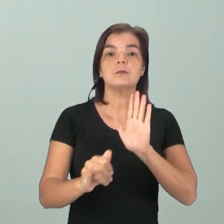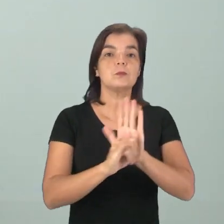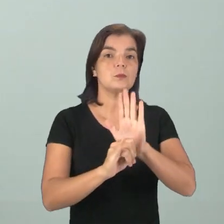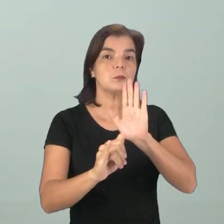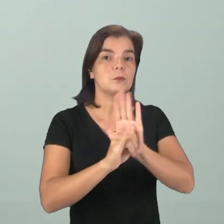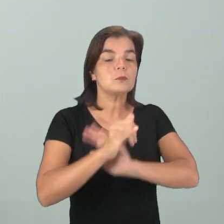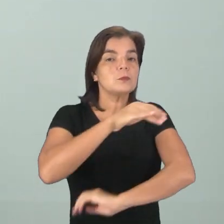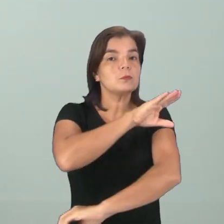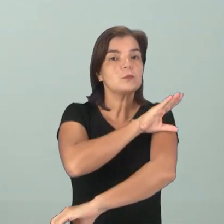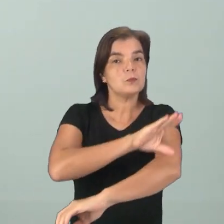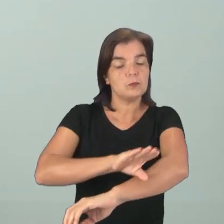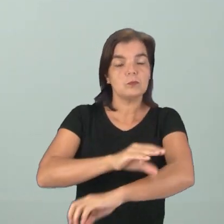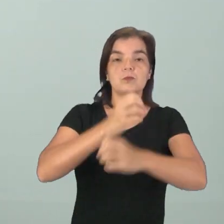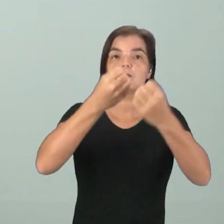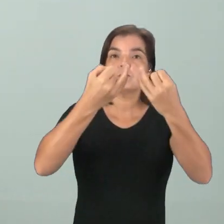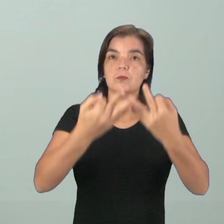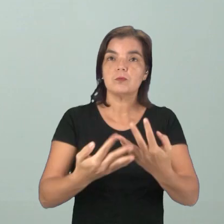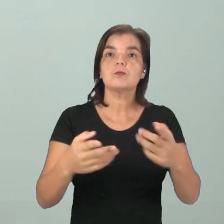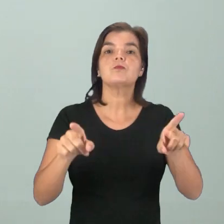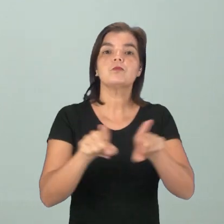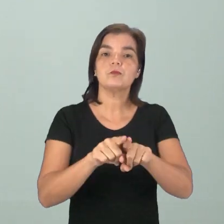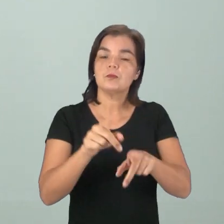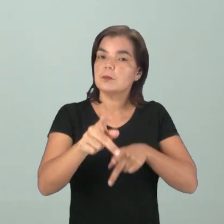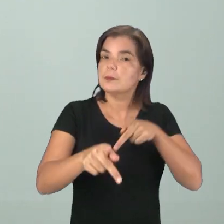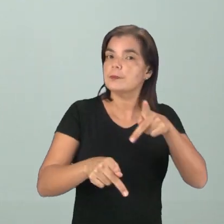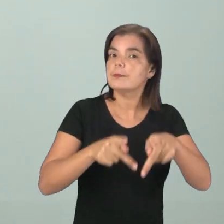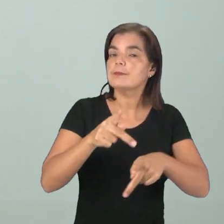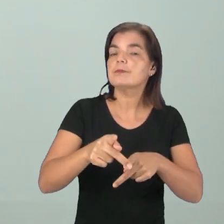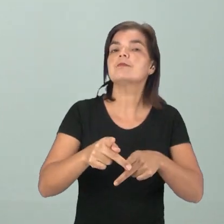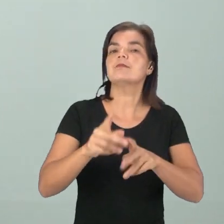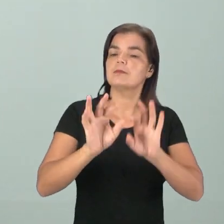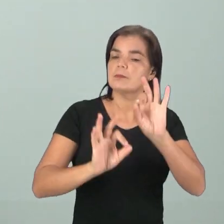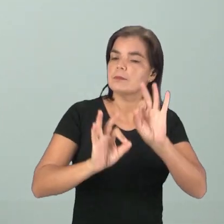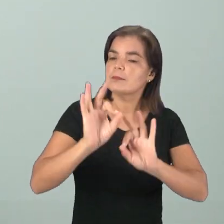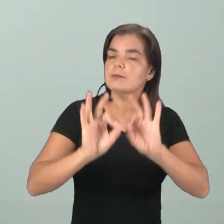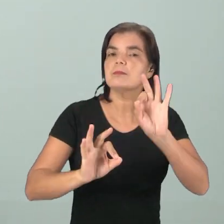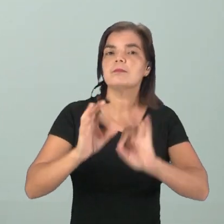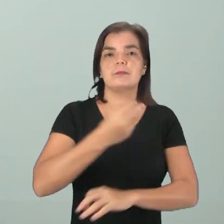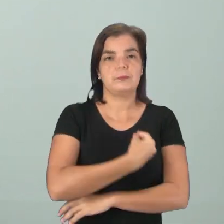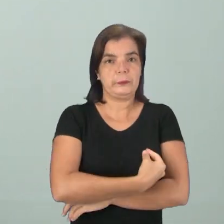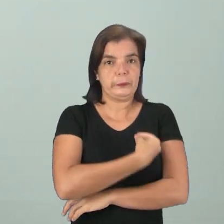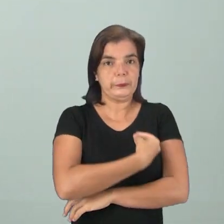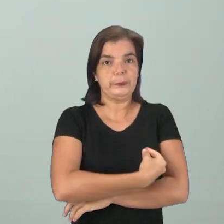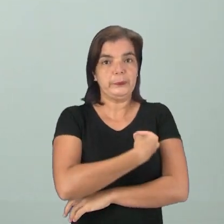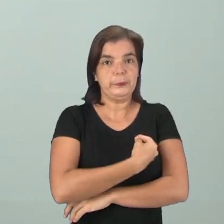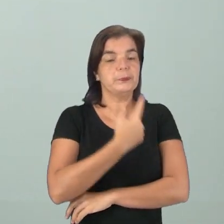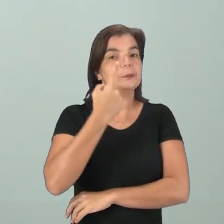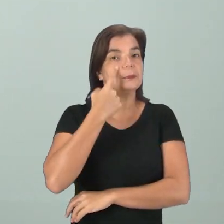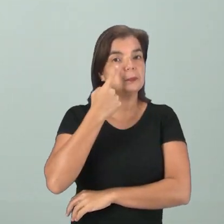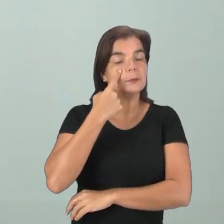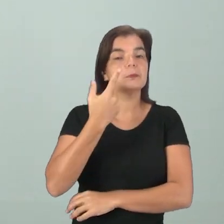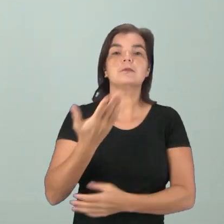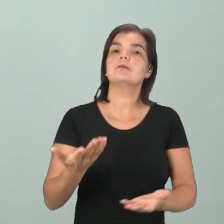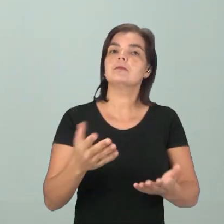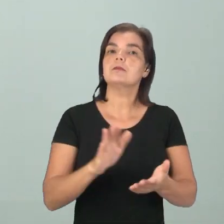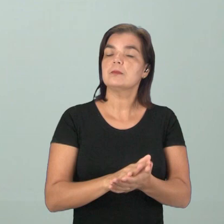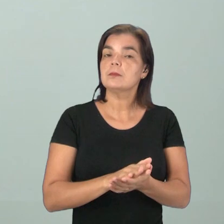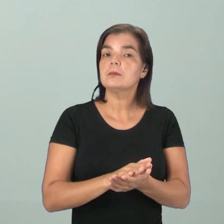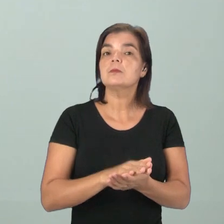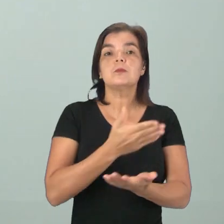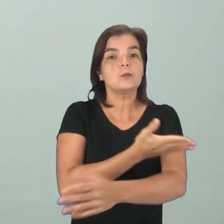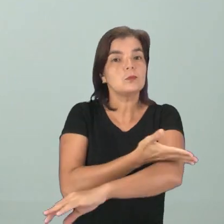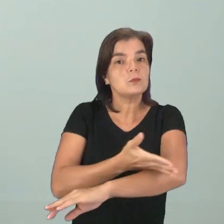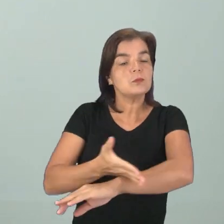identidade cultural ele vai ser esse conceito daquilo que um povo vai construir ao longo da sua história, certo? Vai construir como vivência,